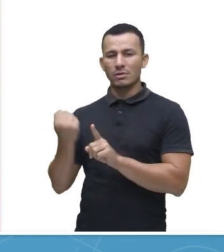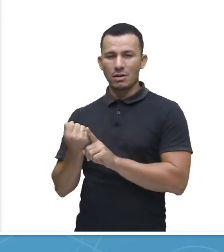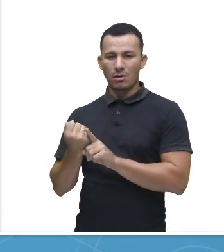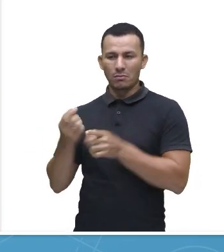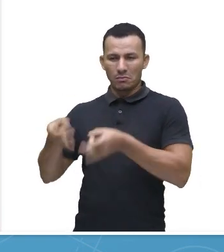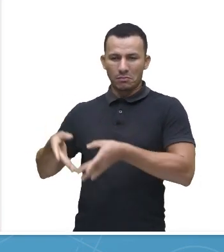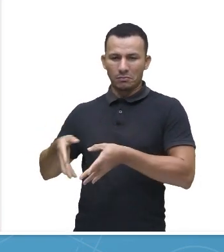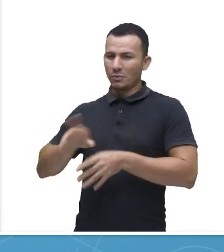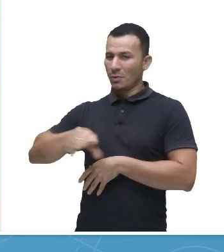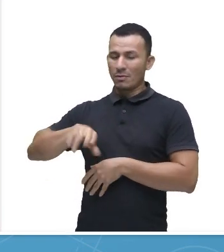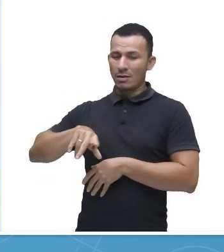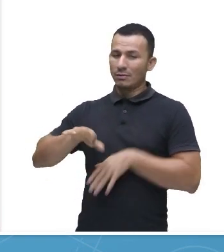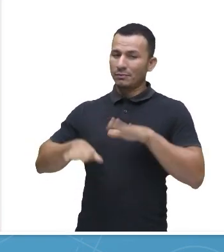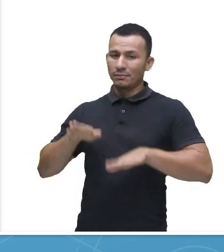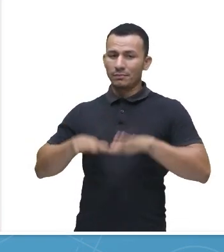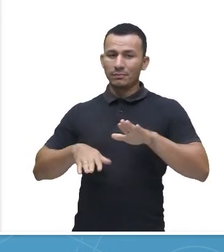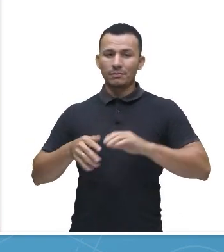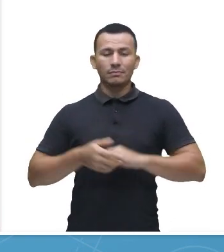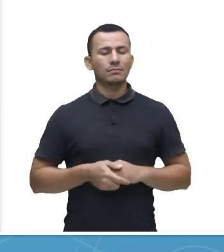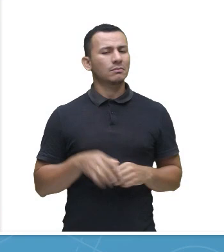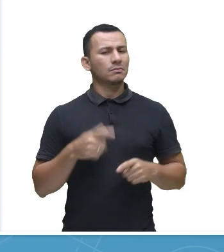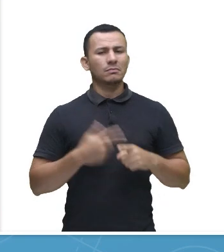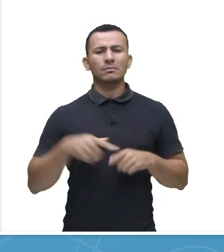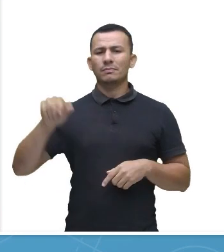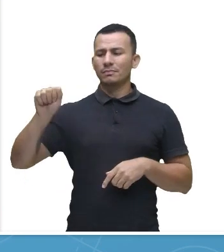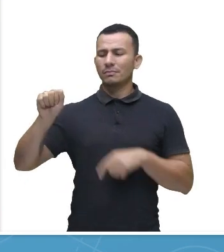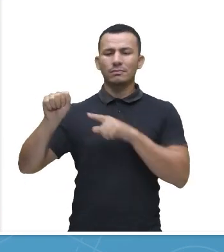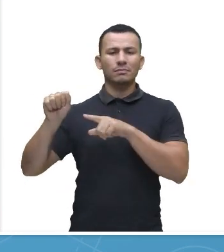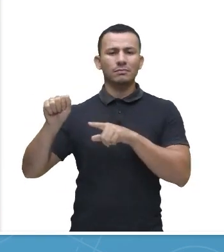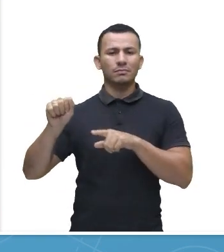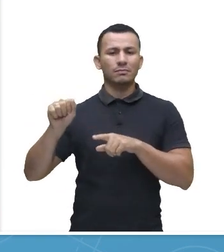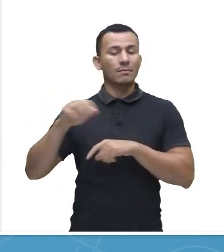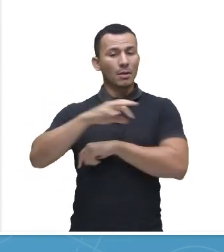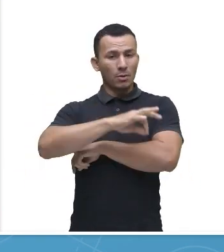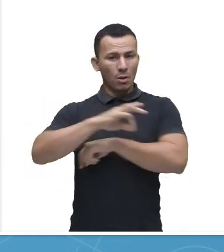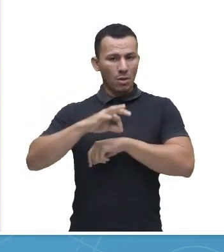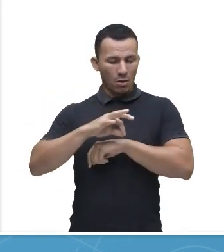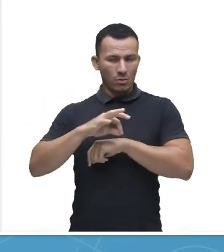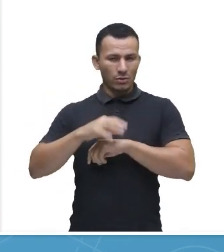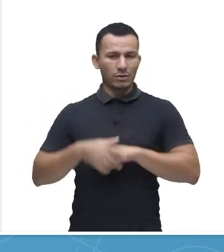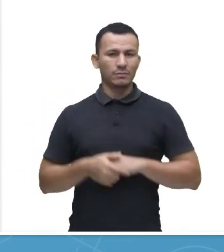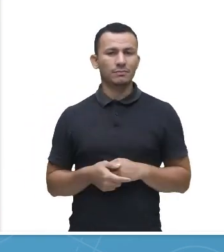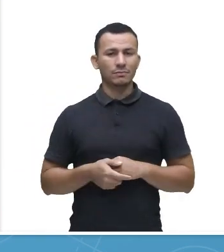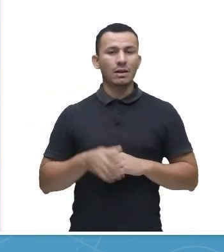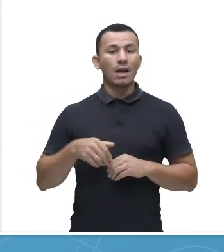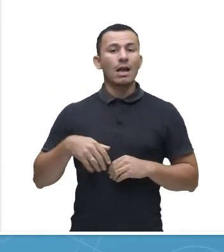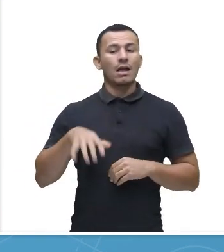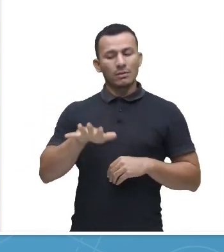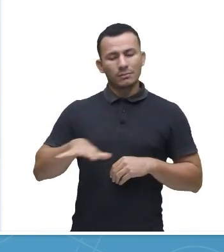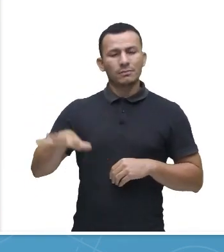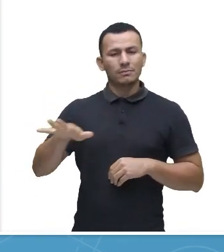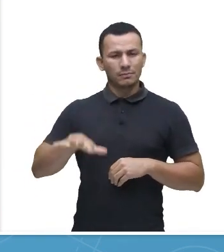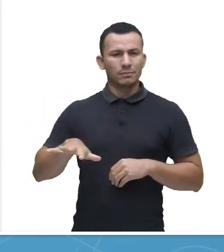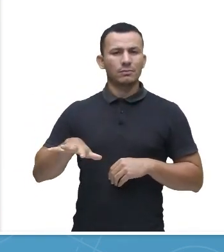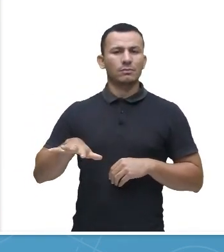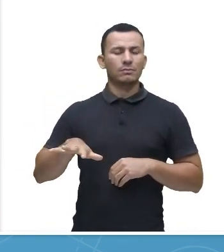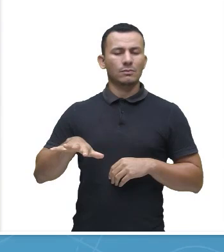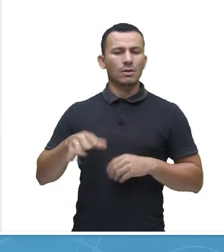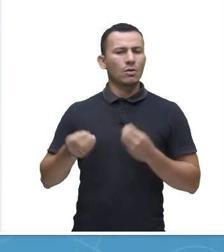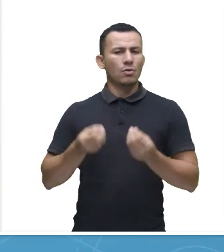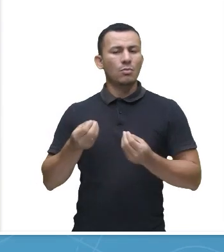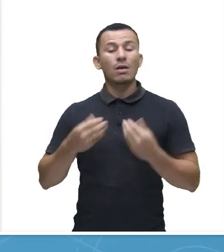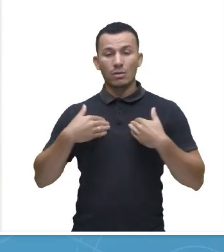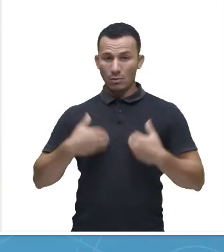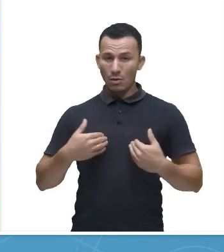seja, pessoal, por que que é a letra A, né? A dimensão biológica? Quando a gente fala de parte estrutural e funcional, a gente está falando do